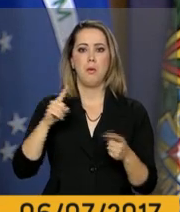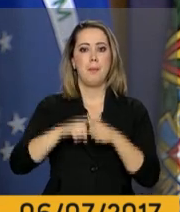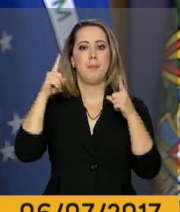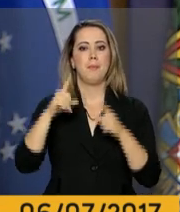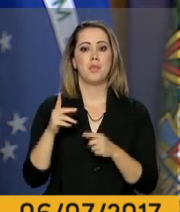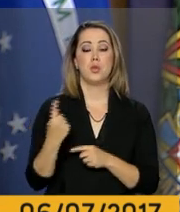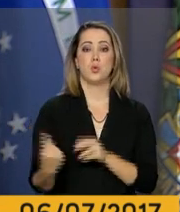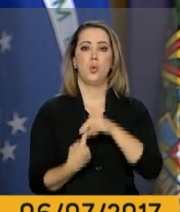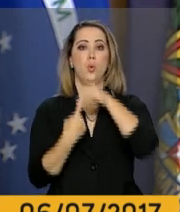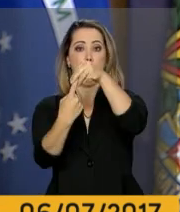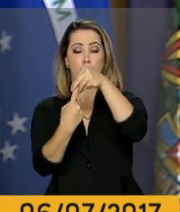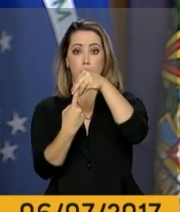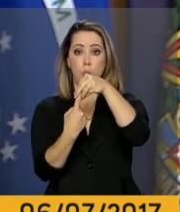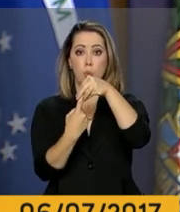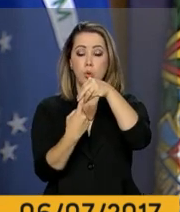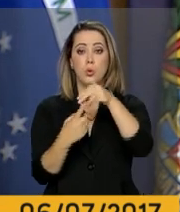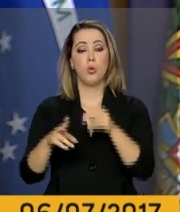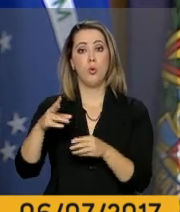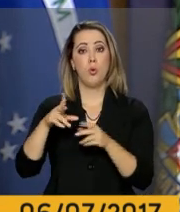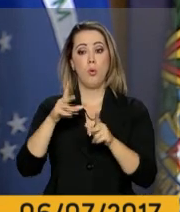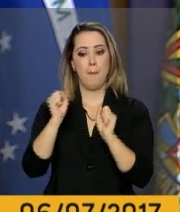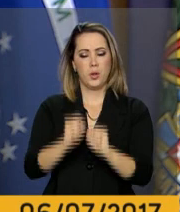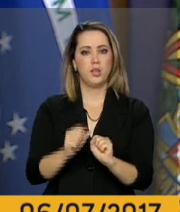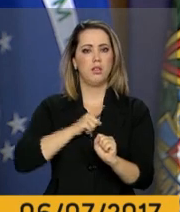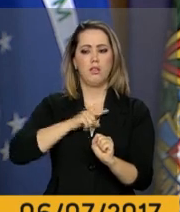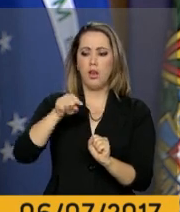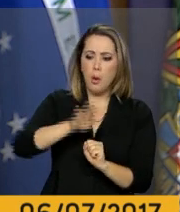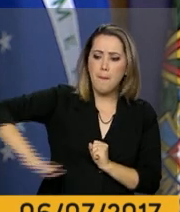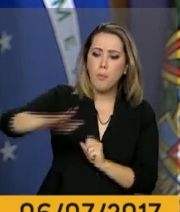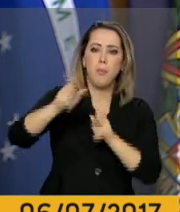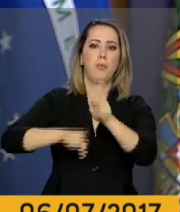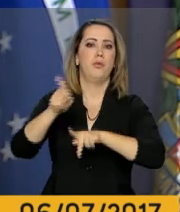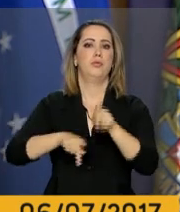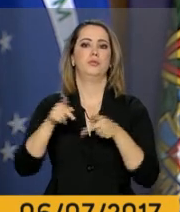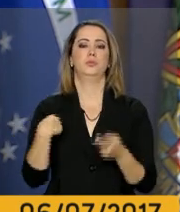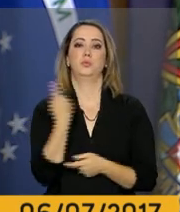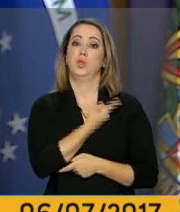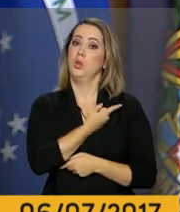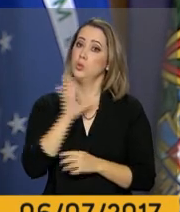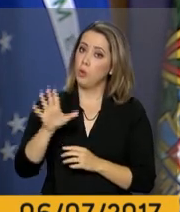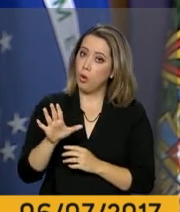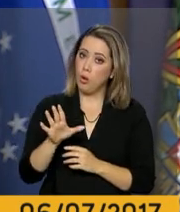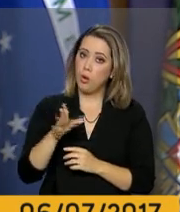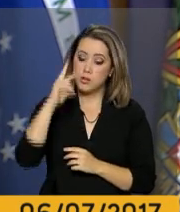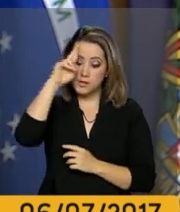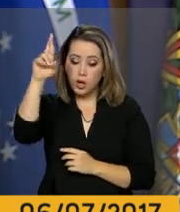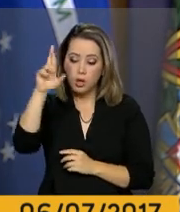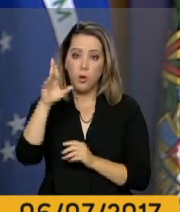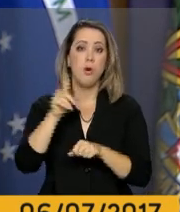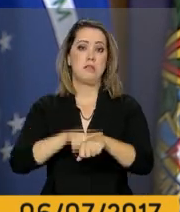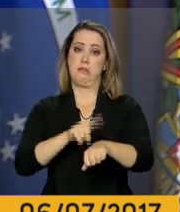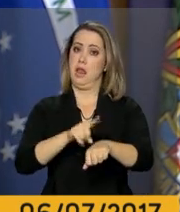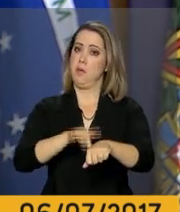do poder no povo do statu quo então nós somos todos autoridades transitórias e por isso nós temos